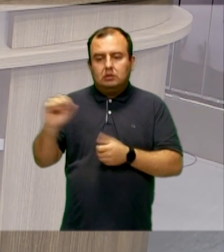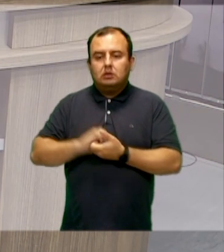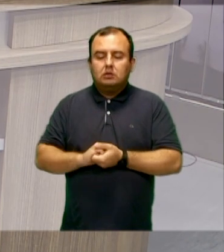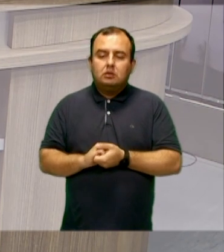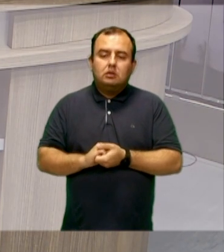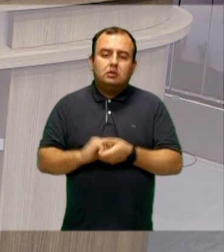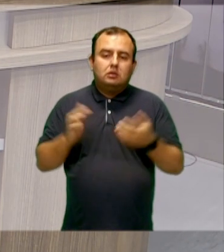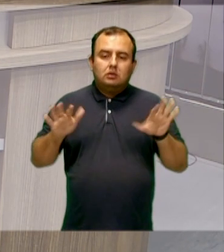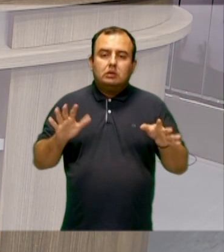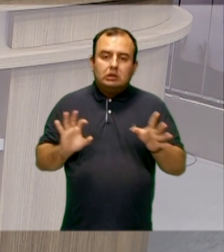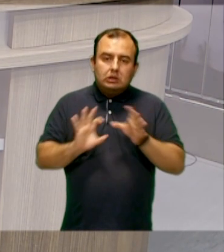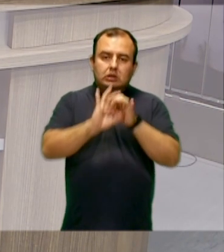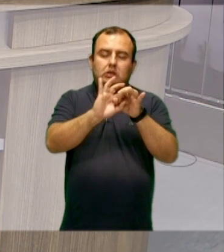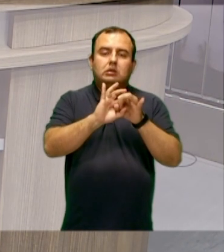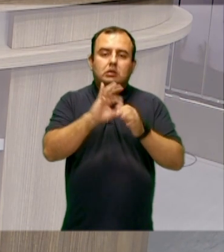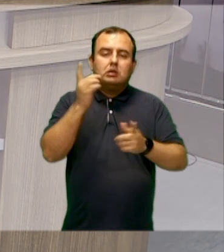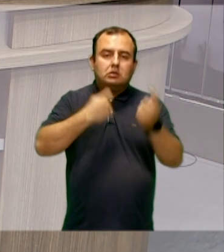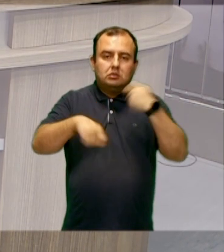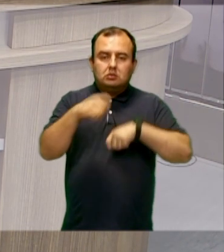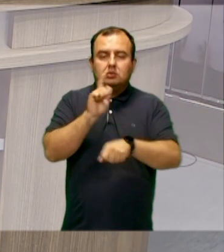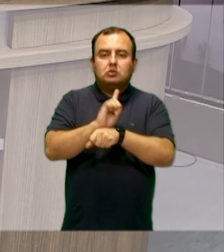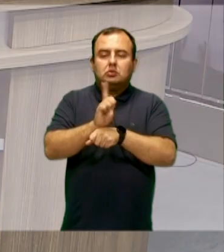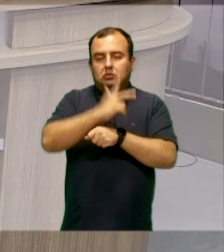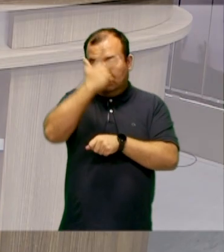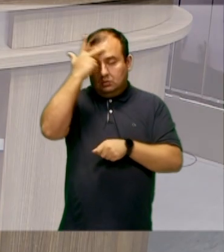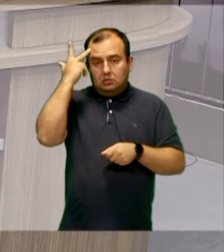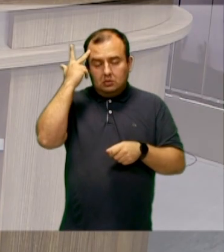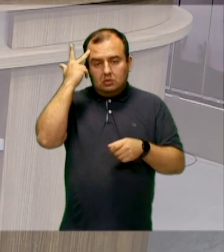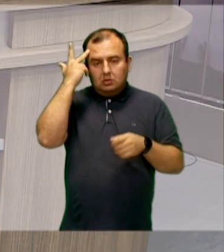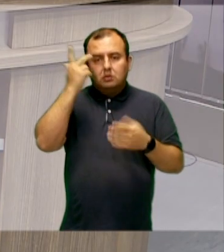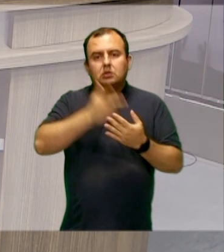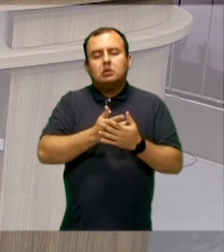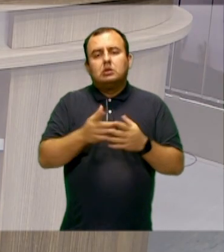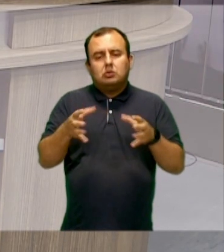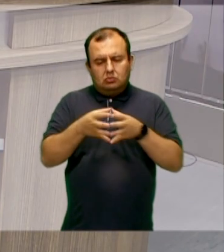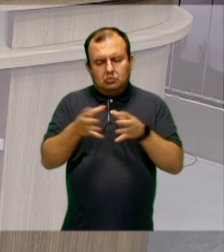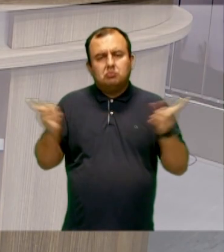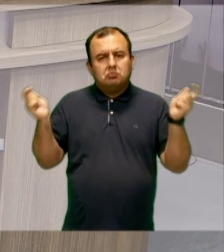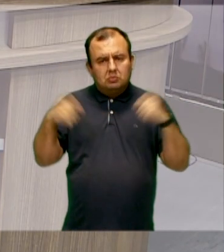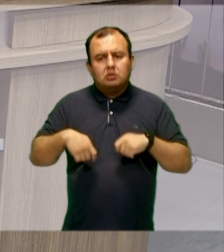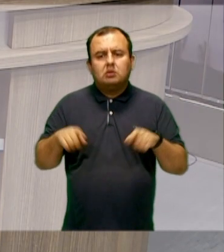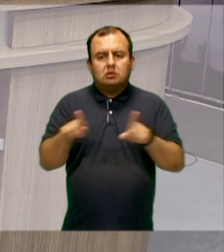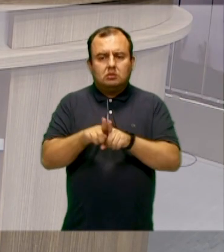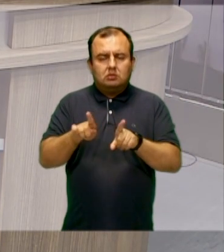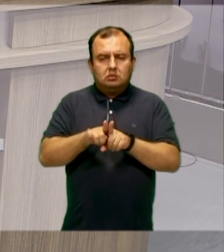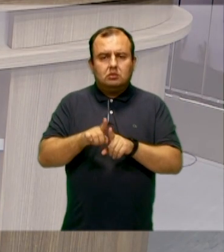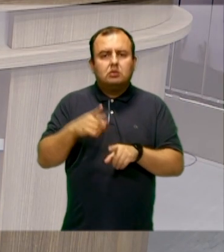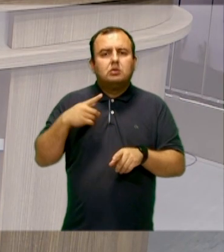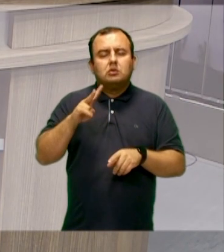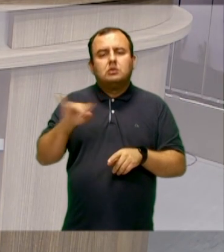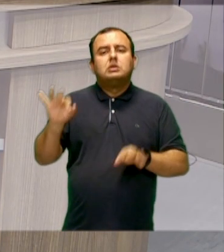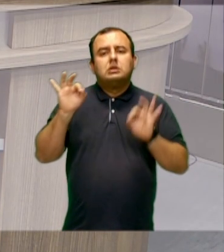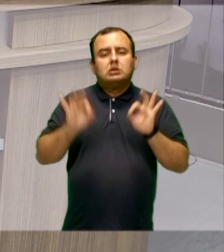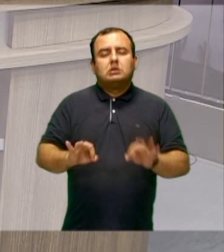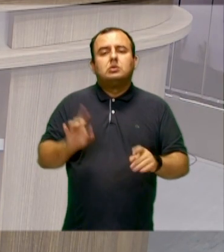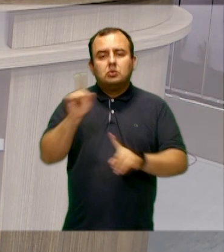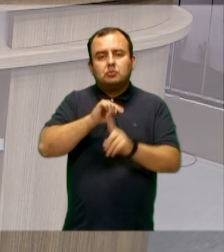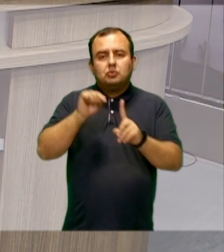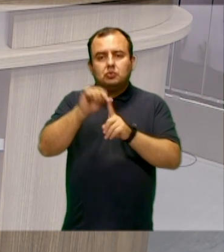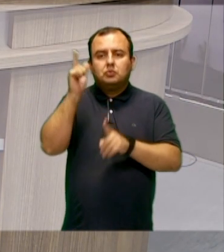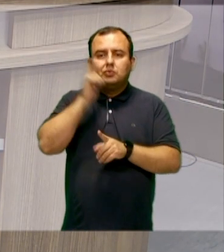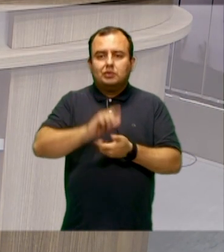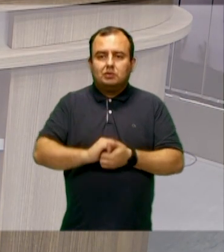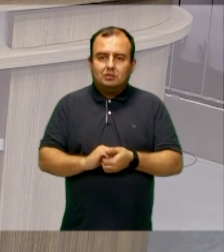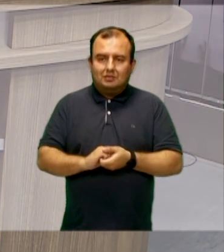estão diretamente ligadas à administração e gestão de pessoas. E é uma equipe muito competente, a gente vai com certeza chegar nesse objetivo ao